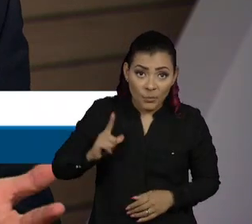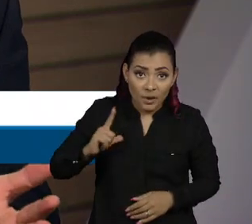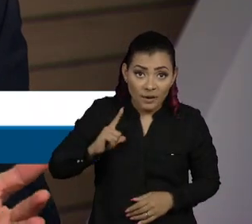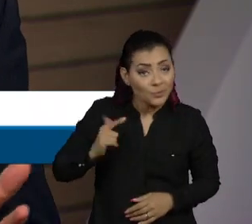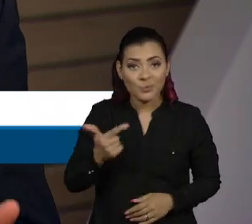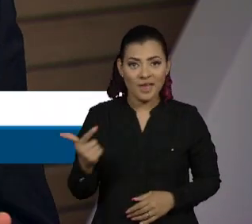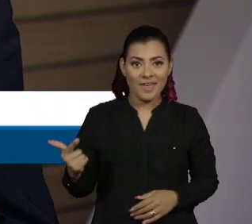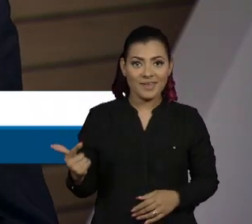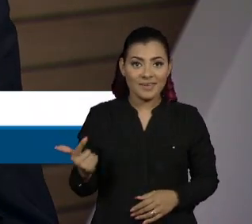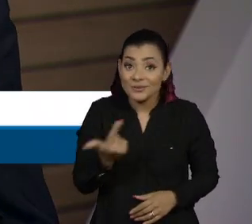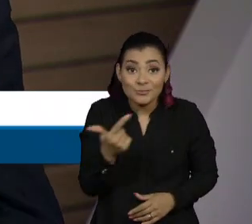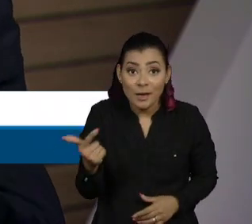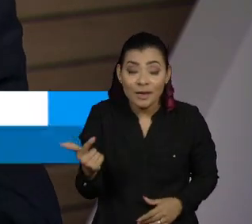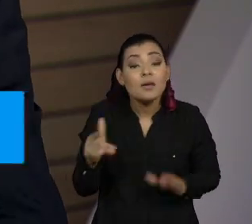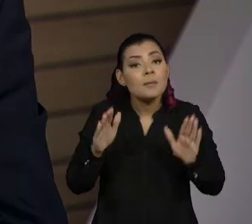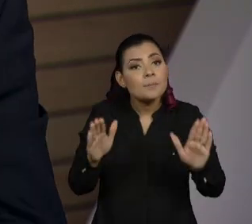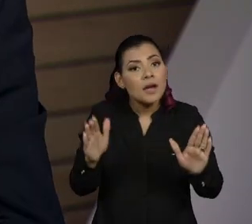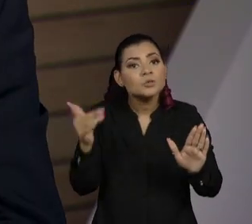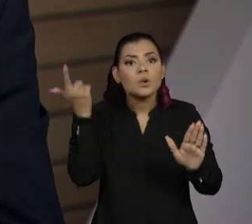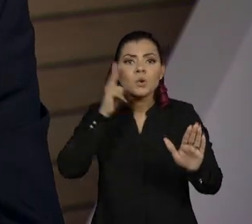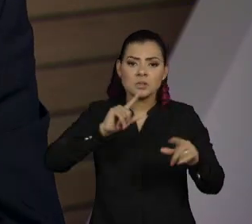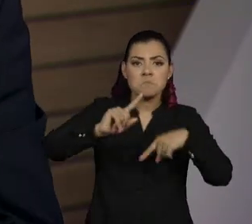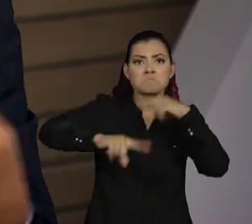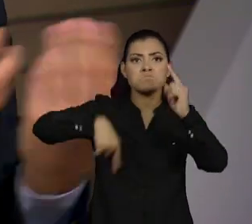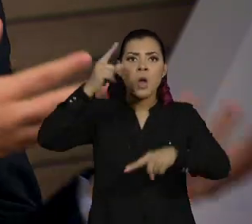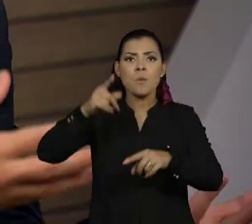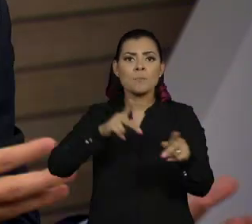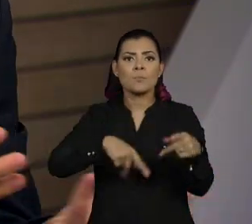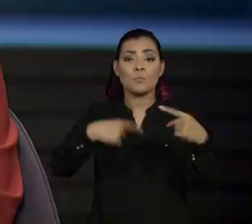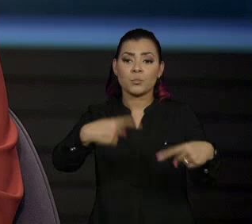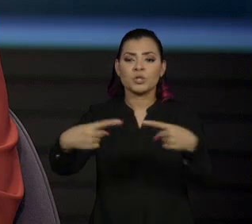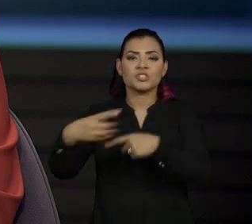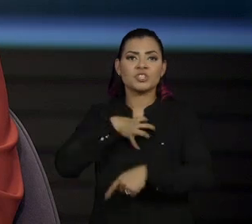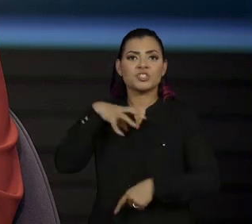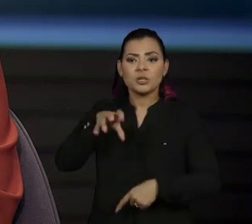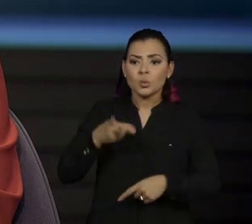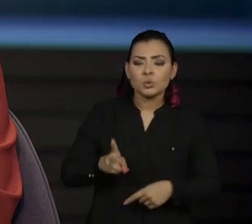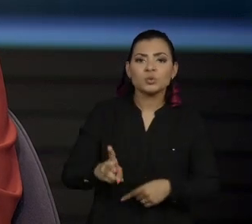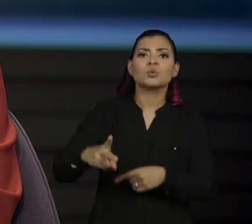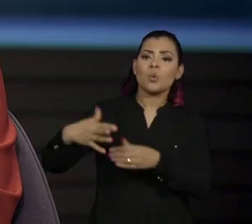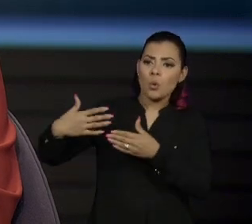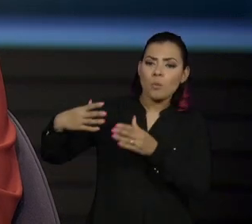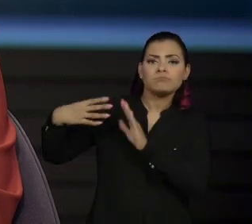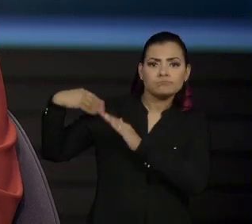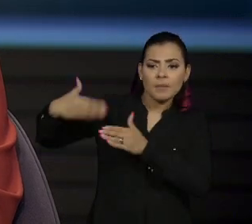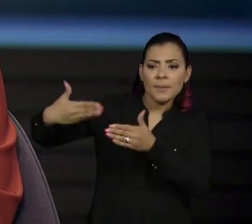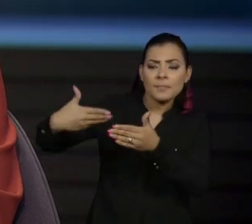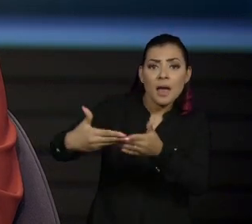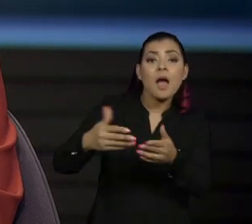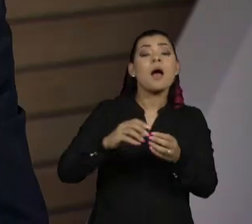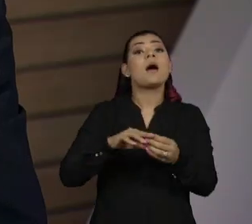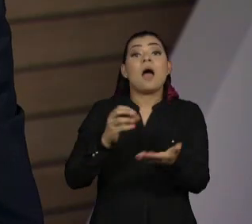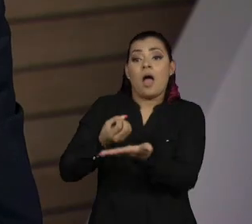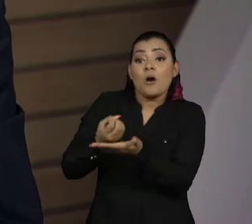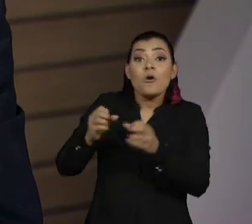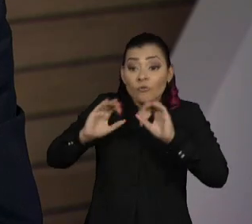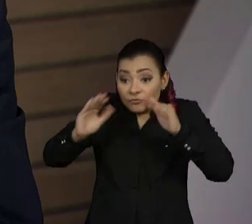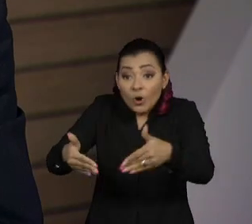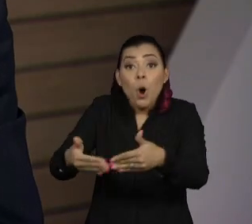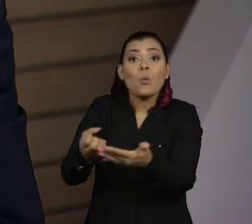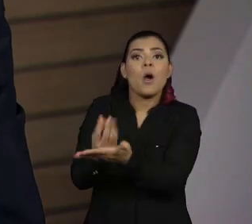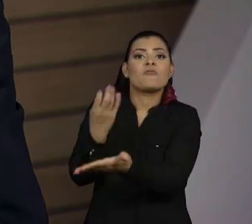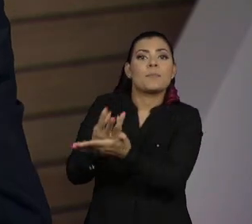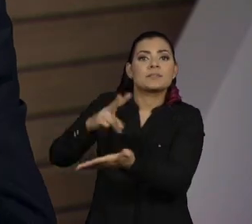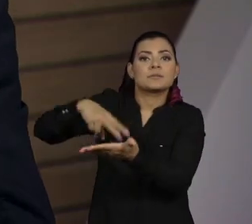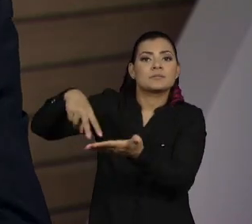está entre os mais pobres. E, mesmo assim, essa política funcionou pela continuidade, pelo foco na alfabetização. É um bom exemplo